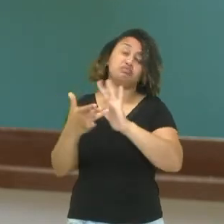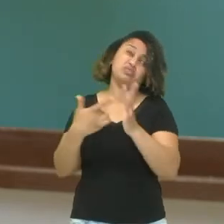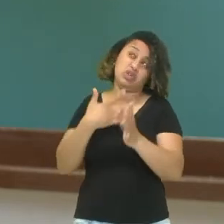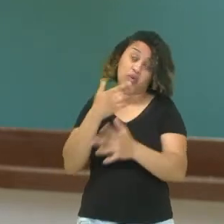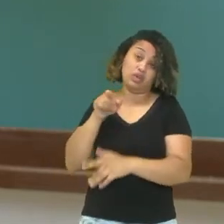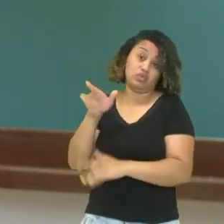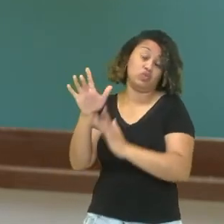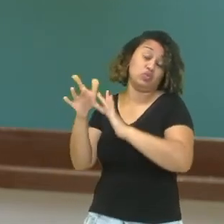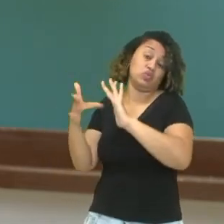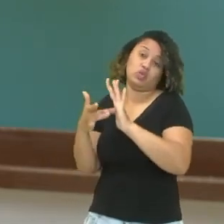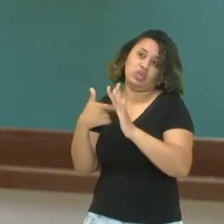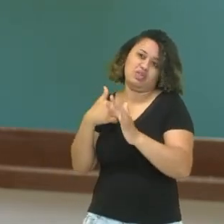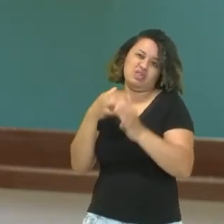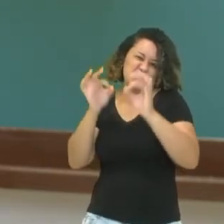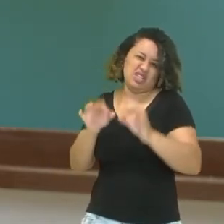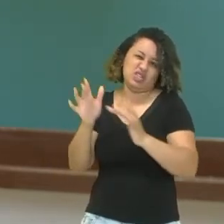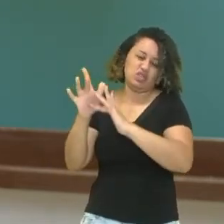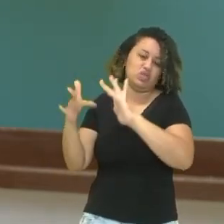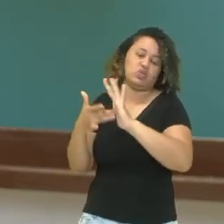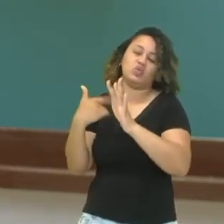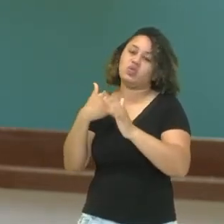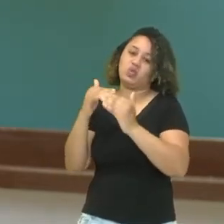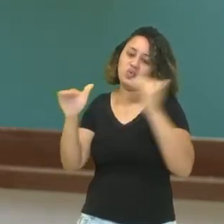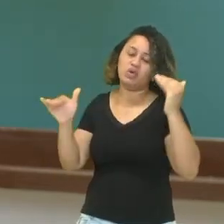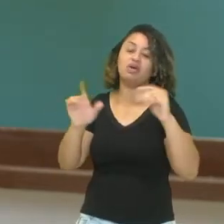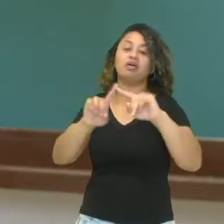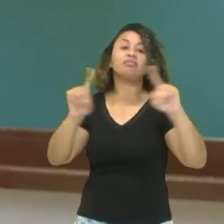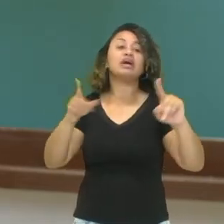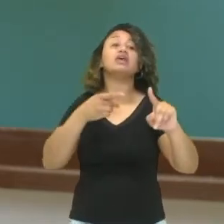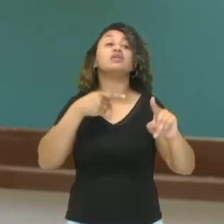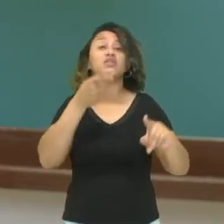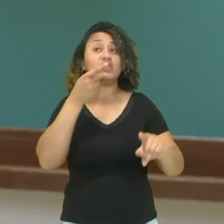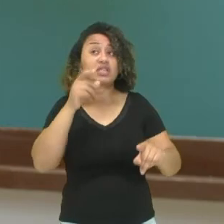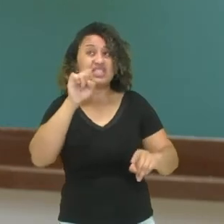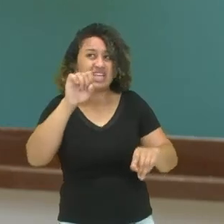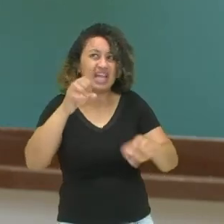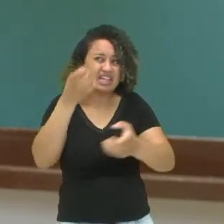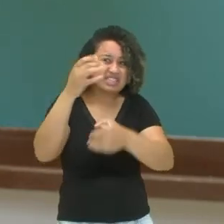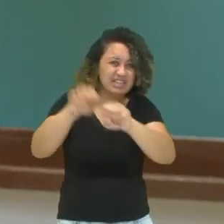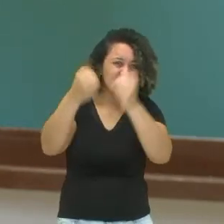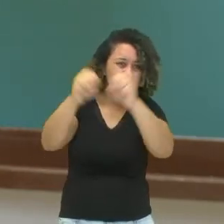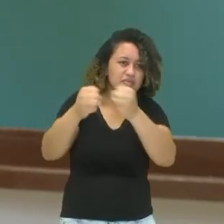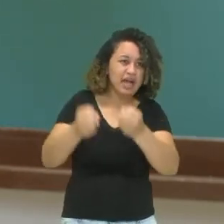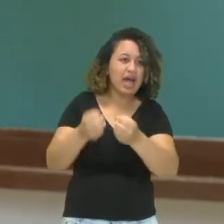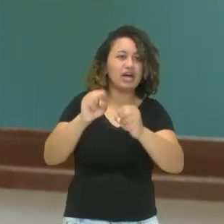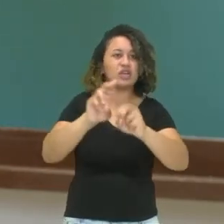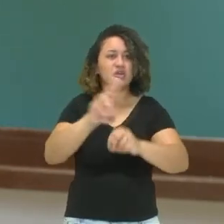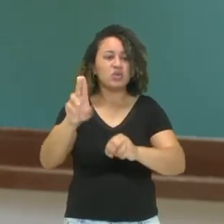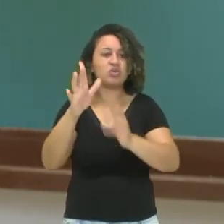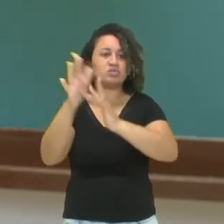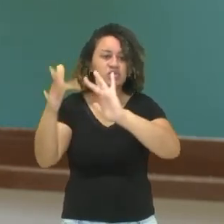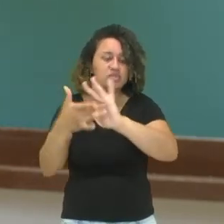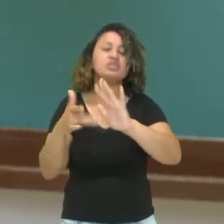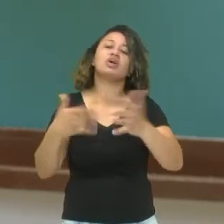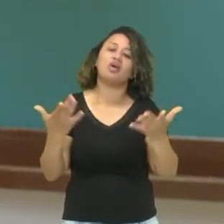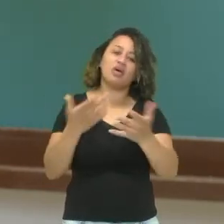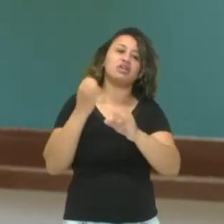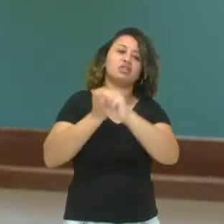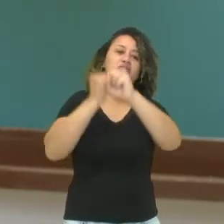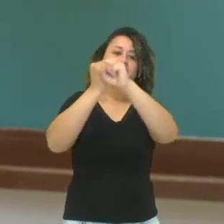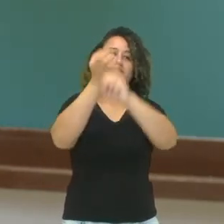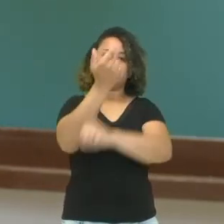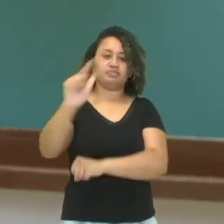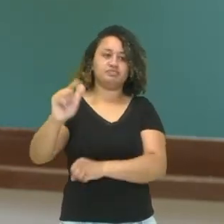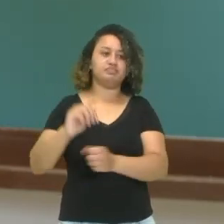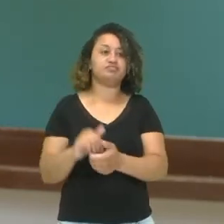isso, é só ler a Bíblia. Mas ela falou, se destruíram em nome de Jesus, vamos reconstruir em nome de Jesus. Então, quando a